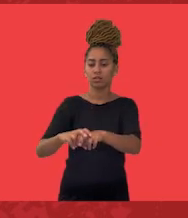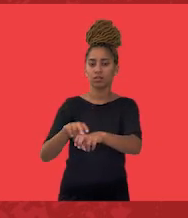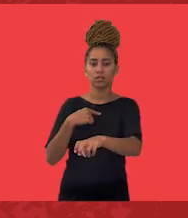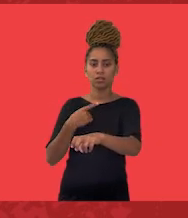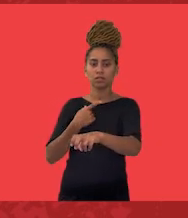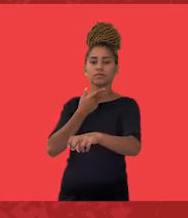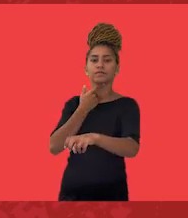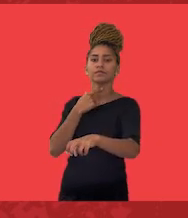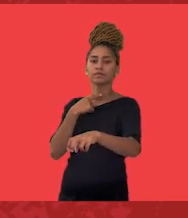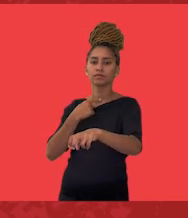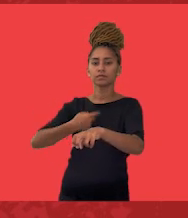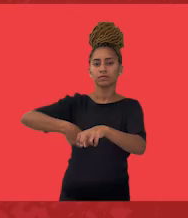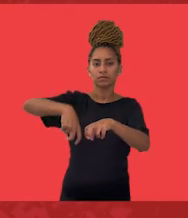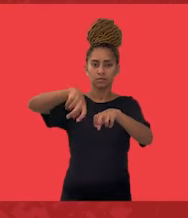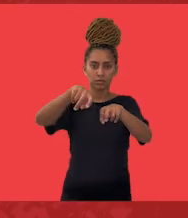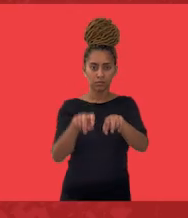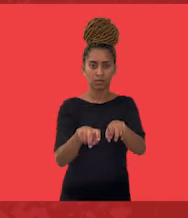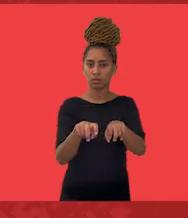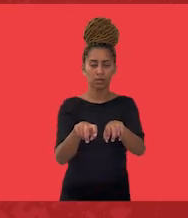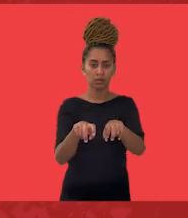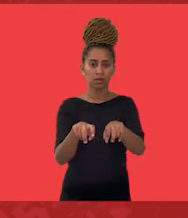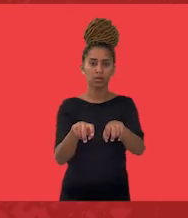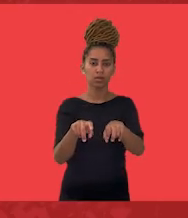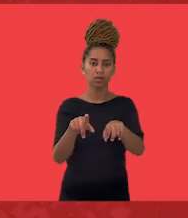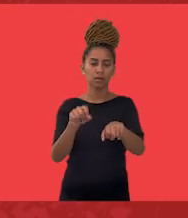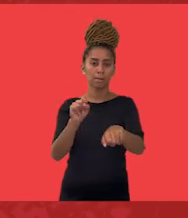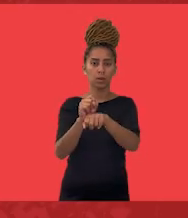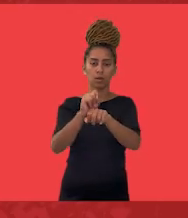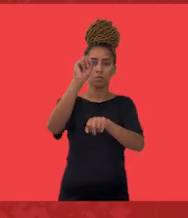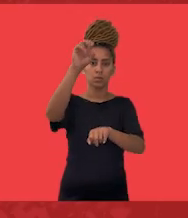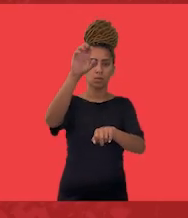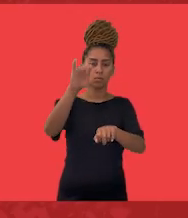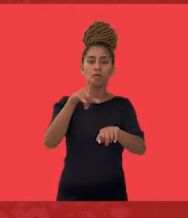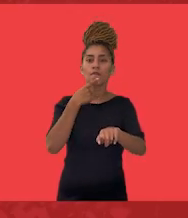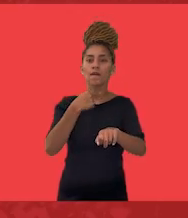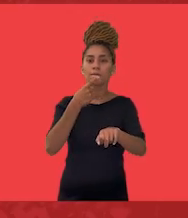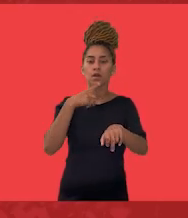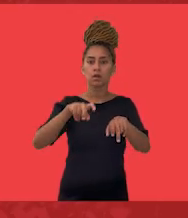pobres moças, já sabem de tudo, Lupicínio.